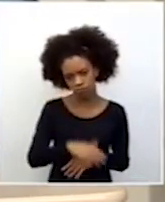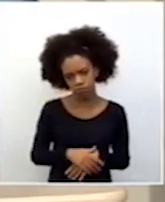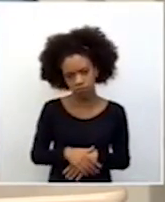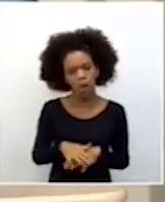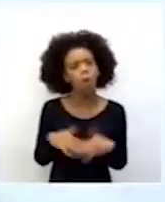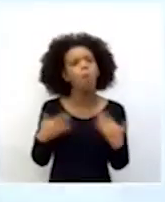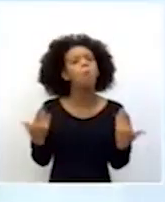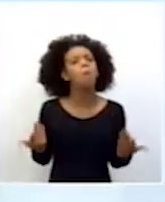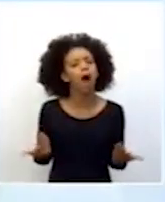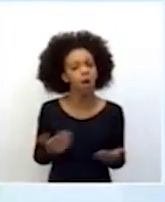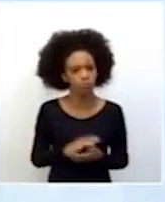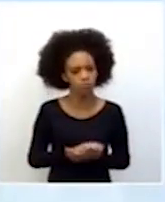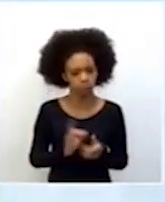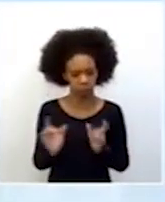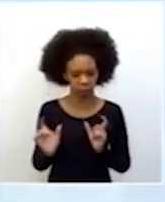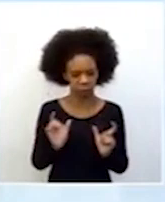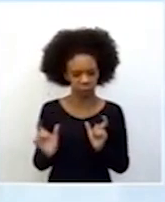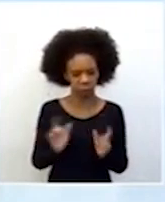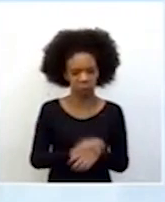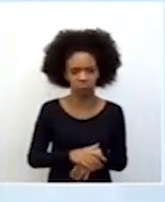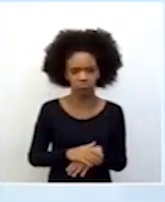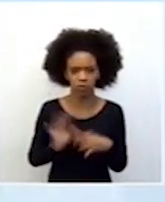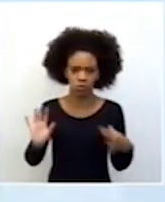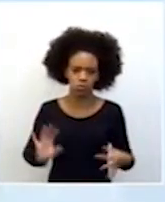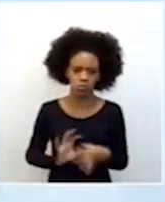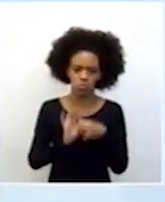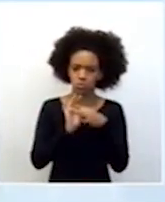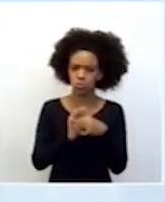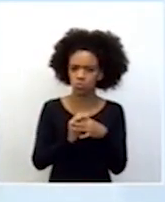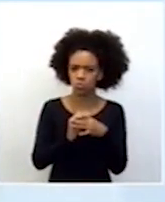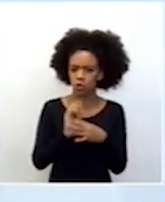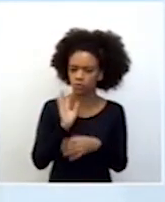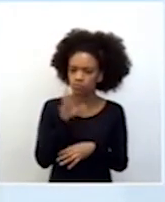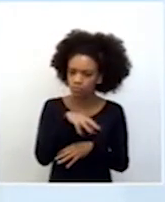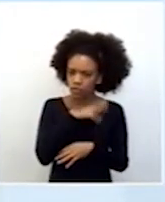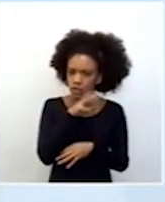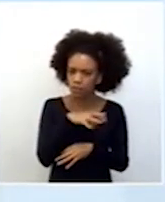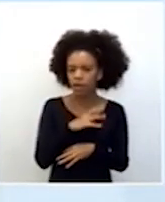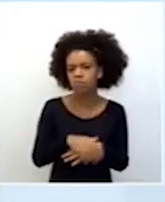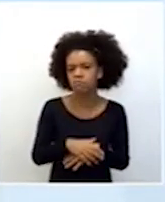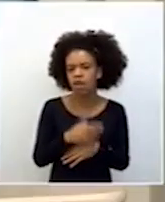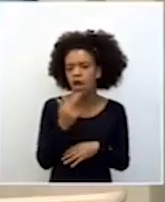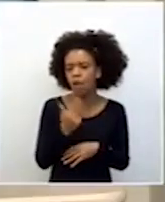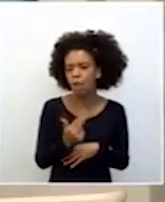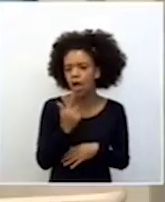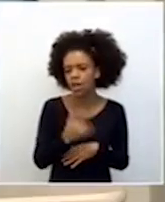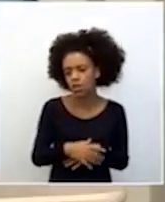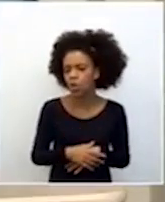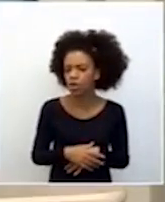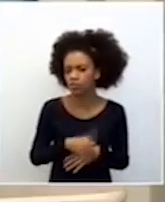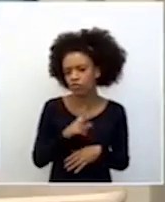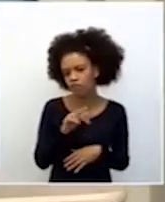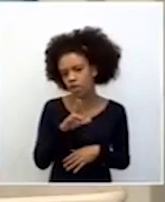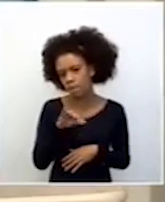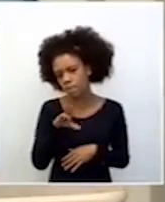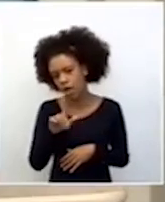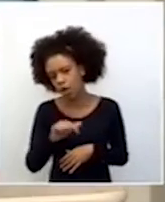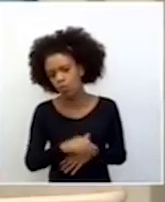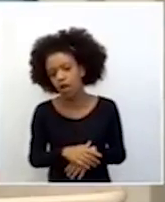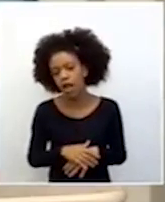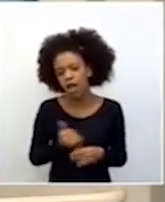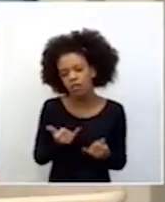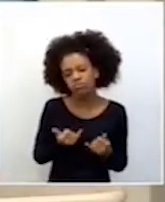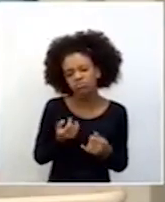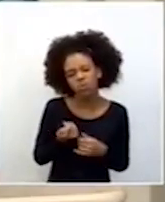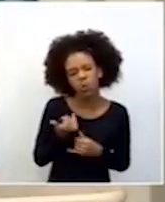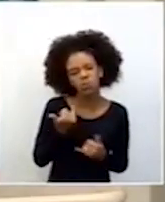Qual é a relação dos animais com a linguagem verbal? Essa pergunta é quase igual à segunda, onde eu tenho que